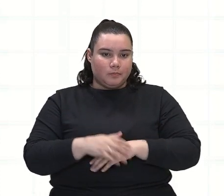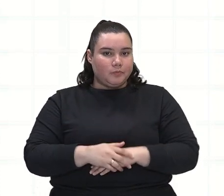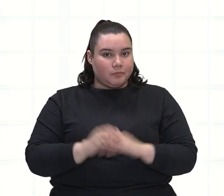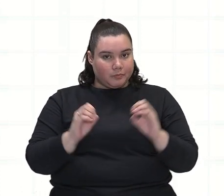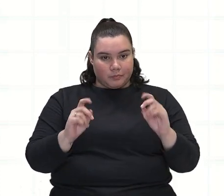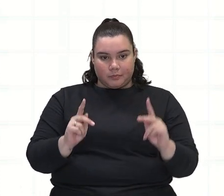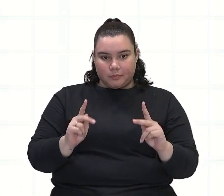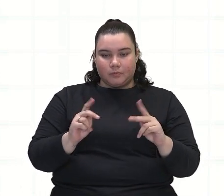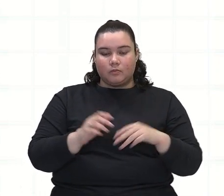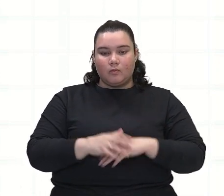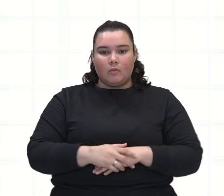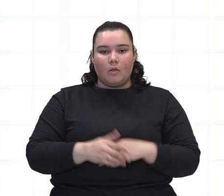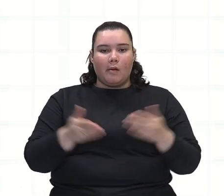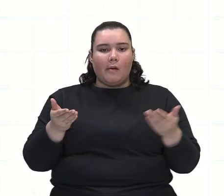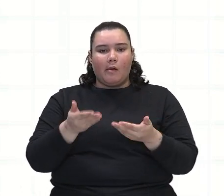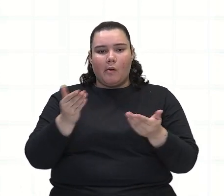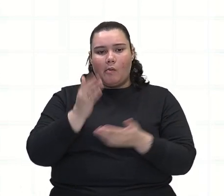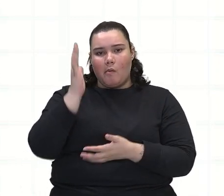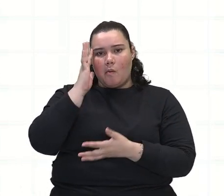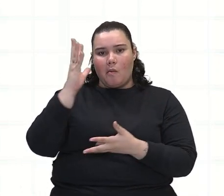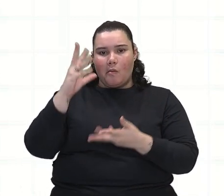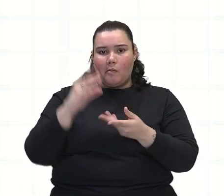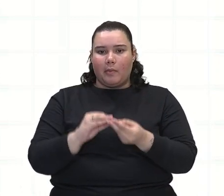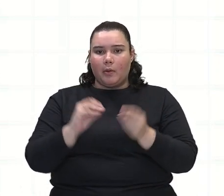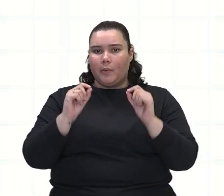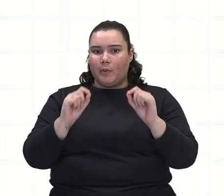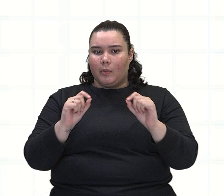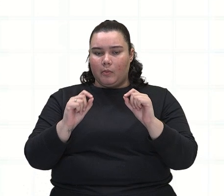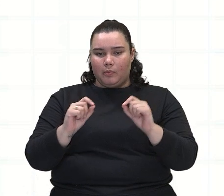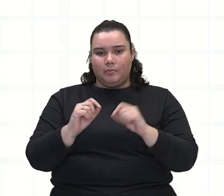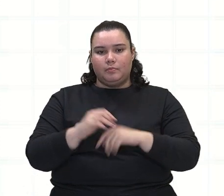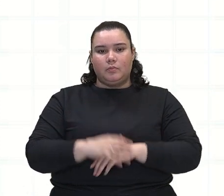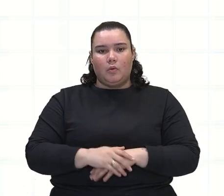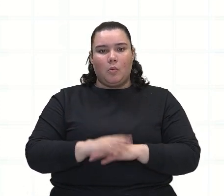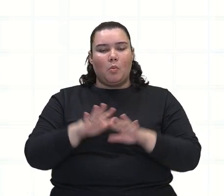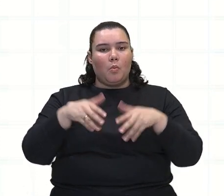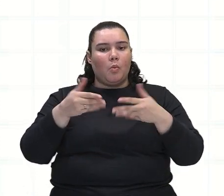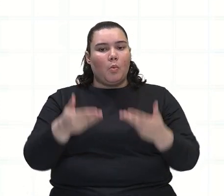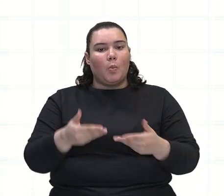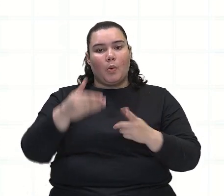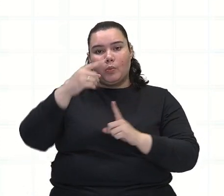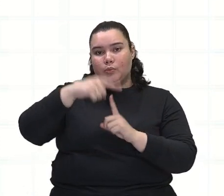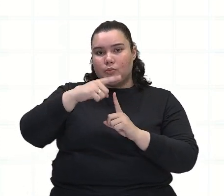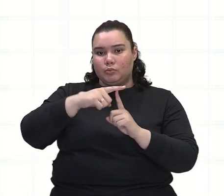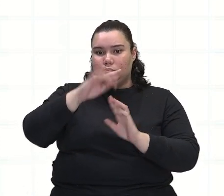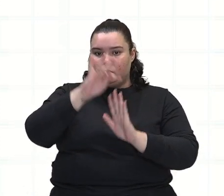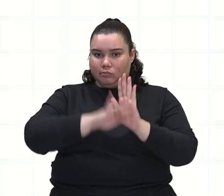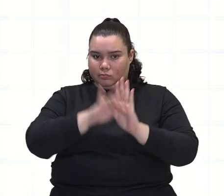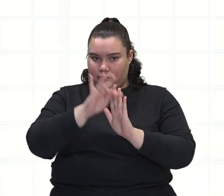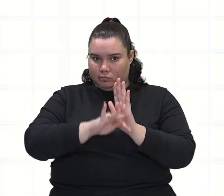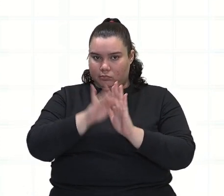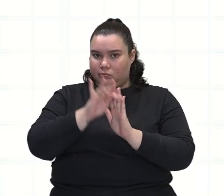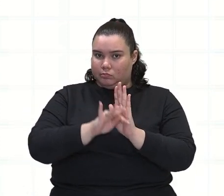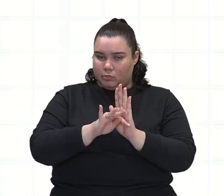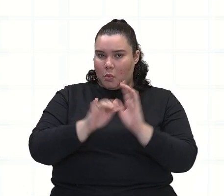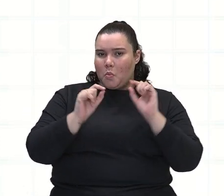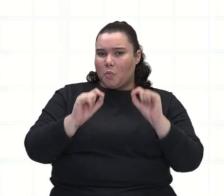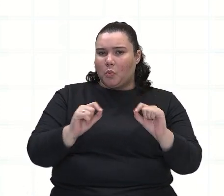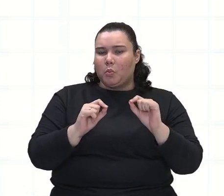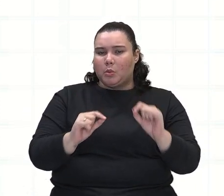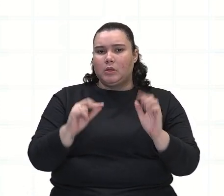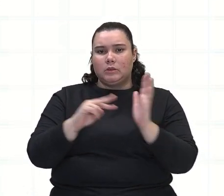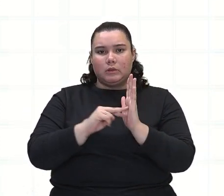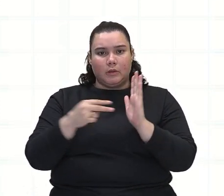seguindo, nós vamos compreender ainda mais sobre a tipologia textual ou tipos